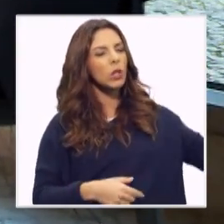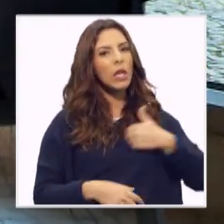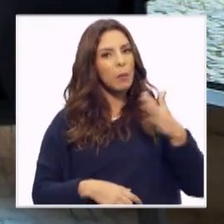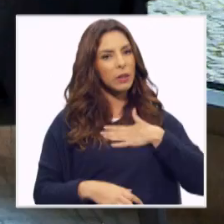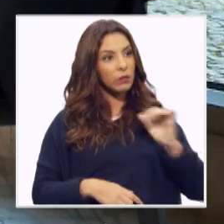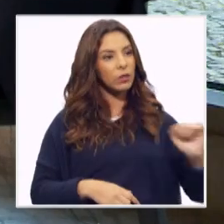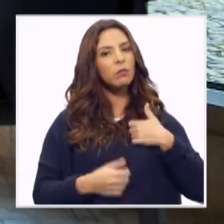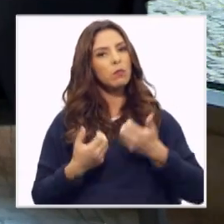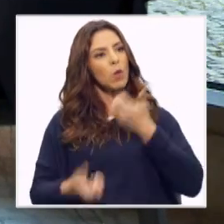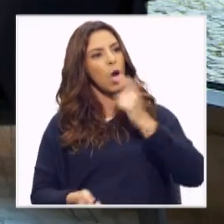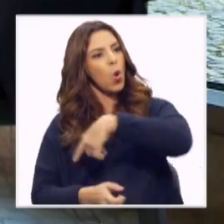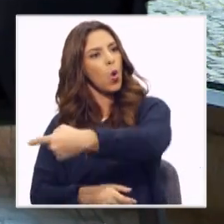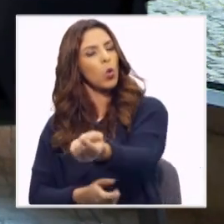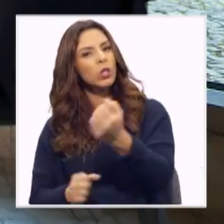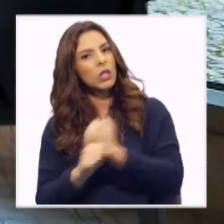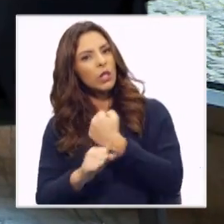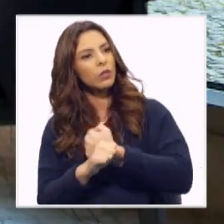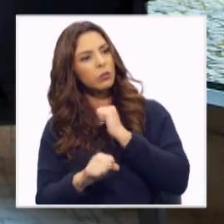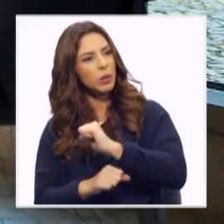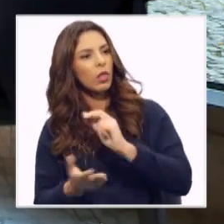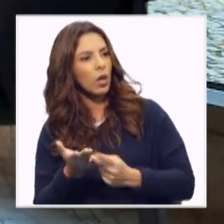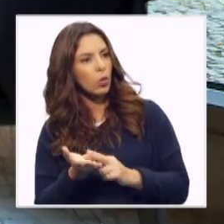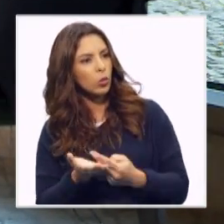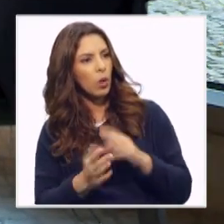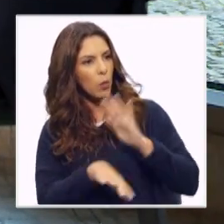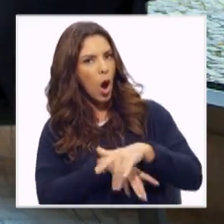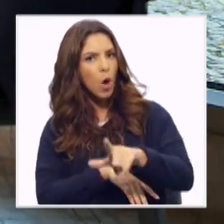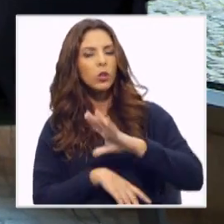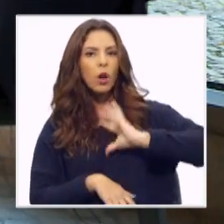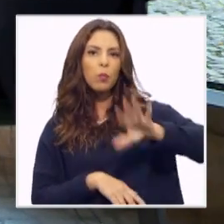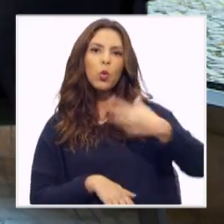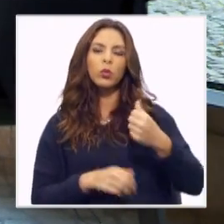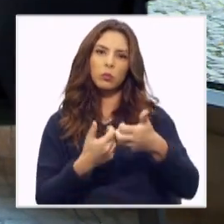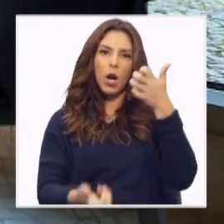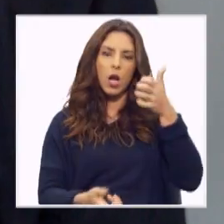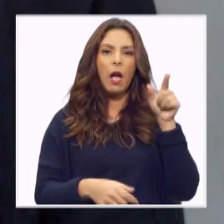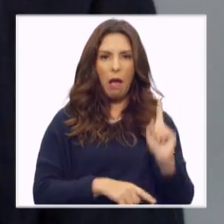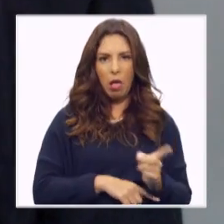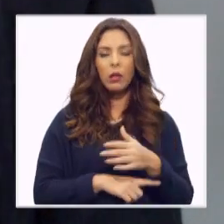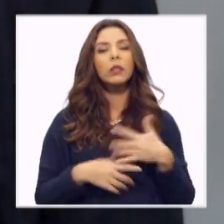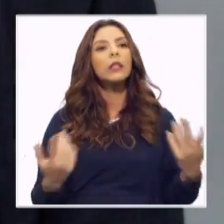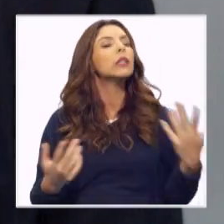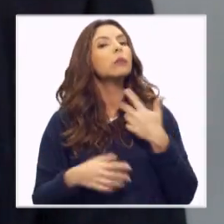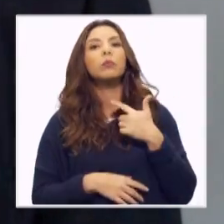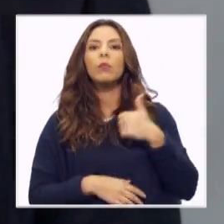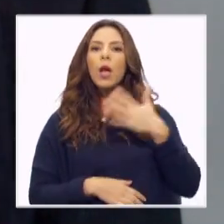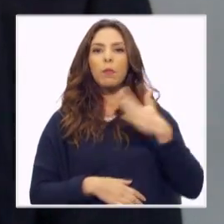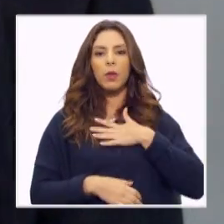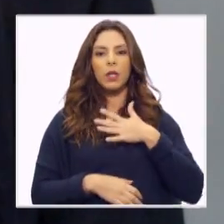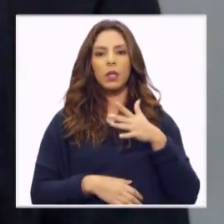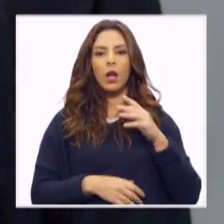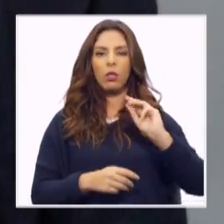Unbabel das restantes empresas, dos restantes serviços de tradução que existem no mundo? O que distingue a Unbabel